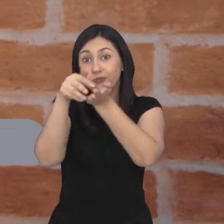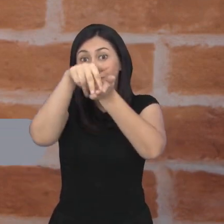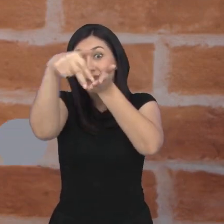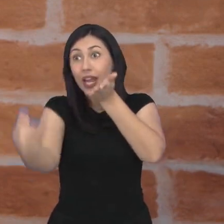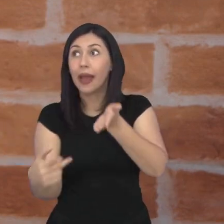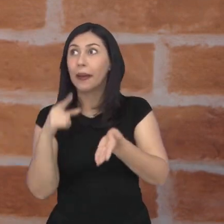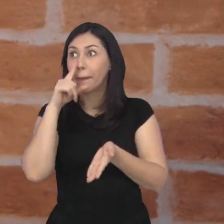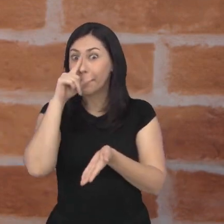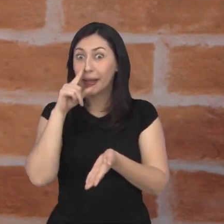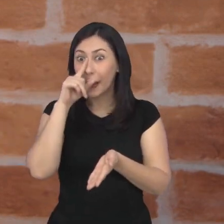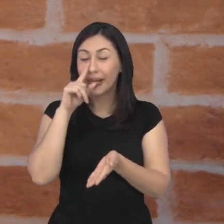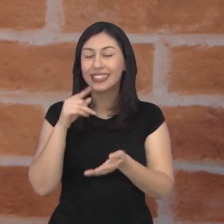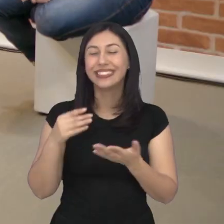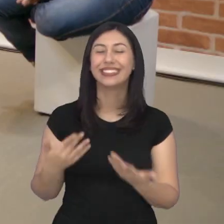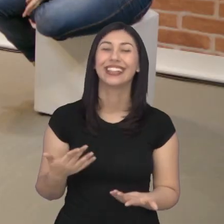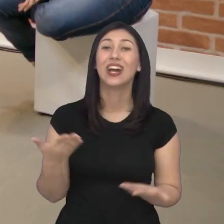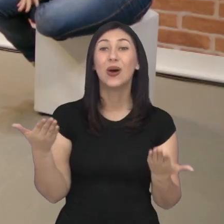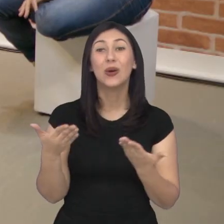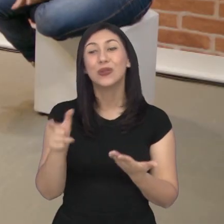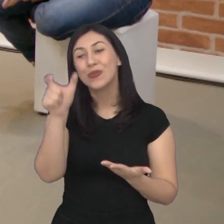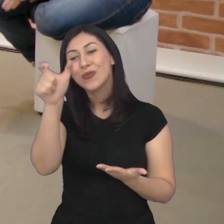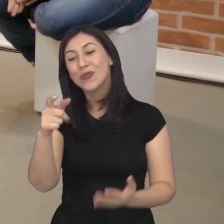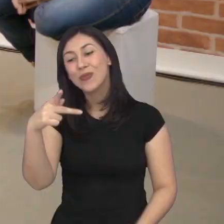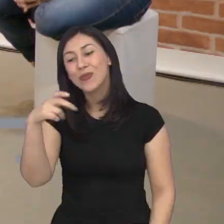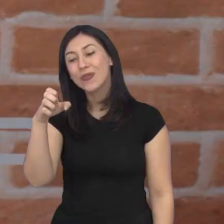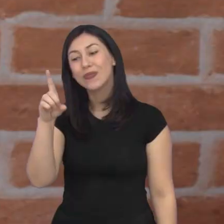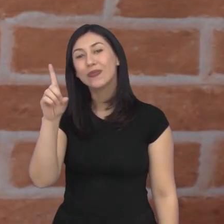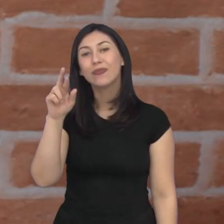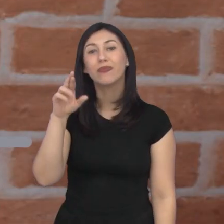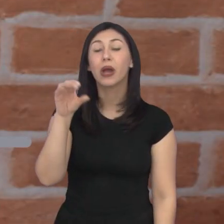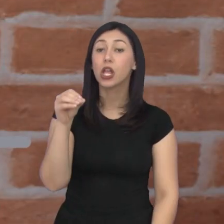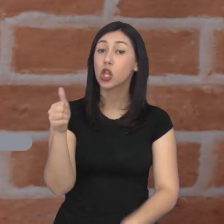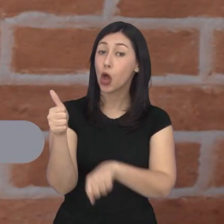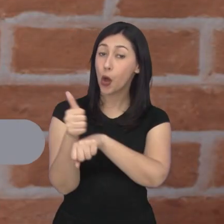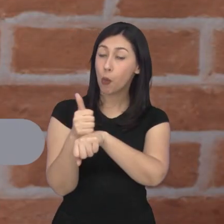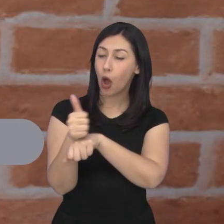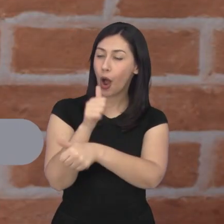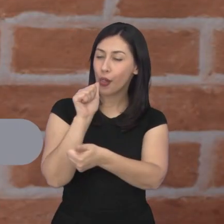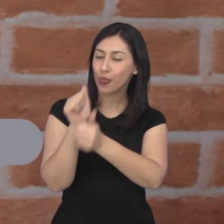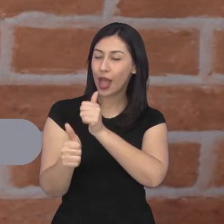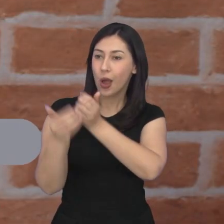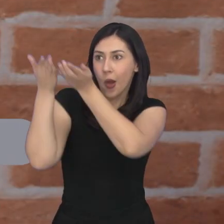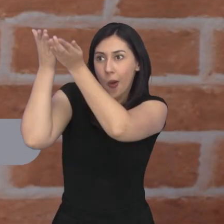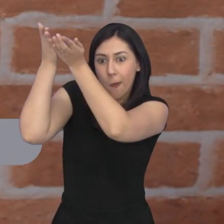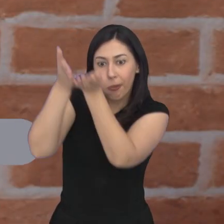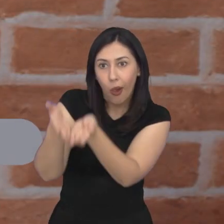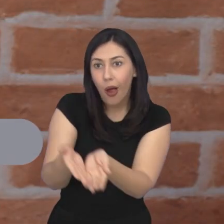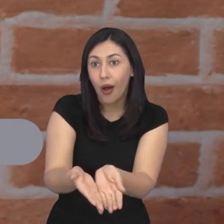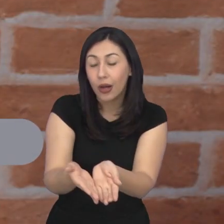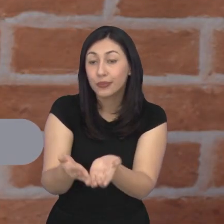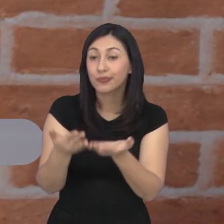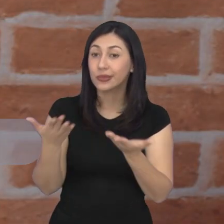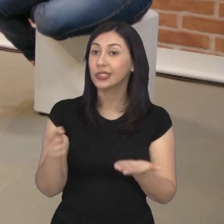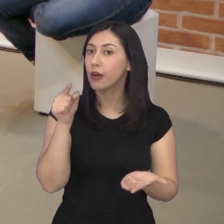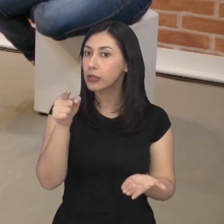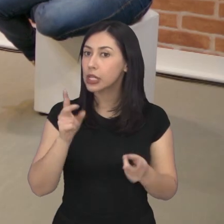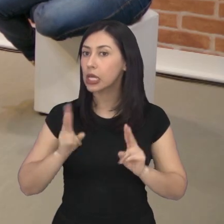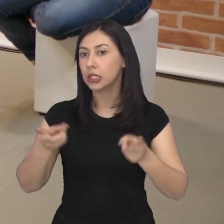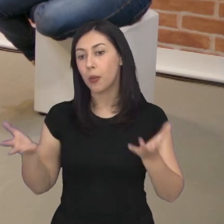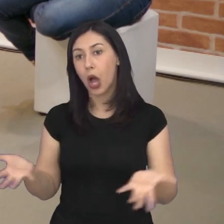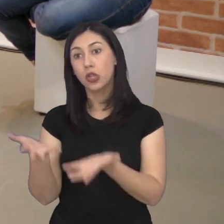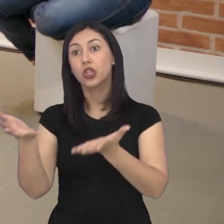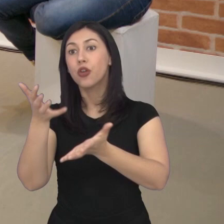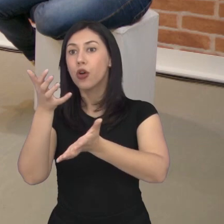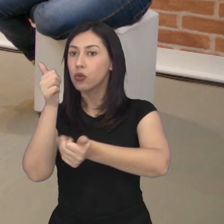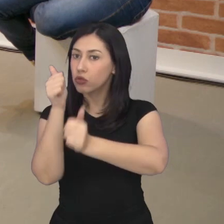perigoso, viu? Tem que estar sempre esperto, né, Thiago? A gente está conversando hoje com Pedro Oliva, atleta profissional de caiaque extremo. Pedro, você incentiva